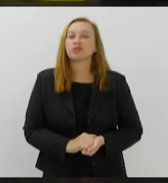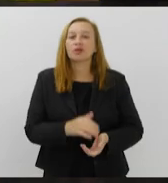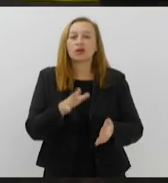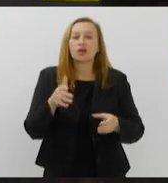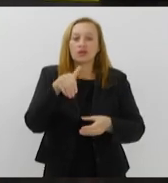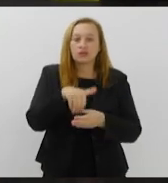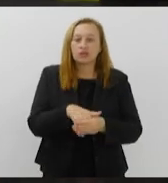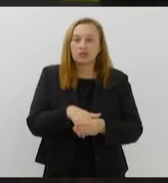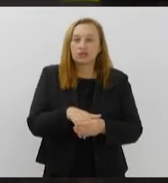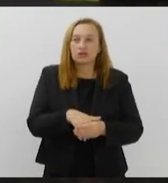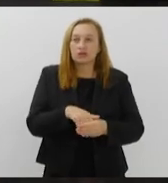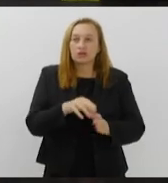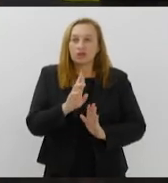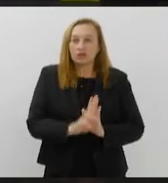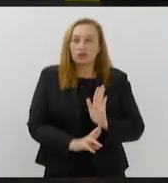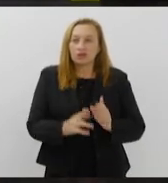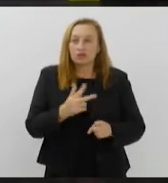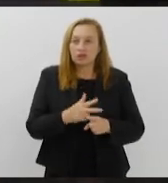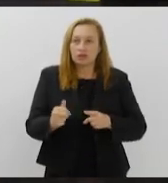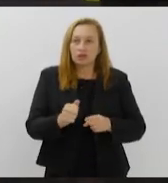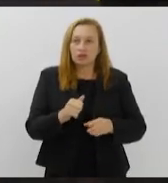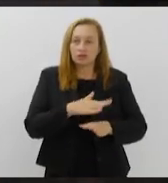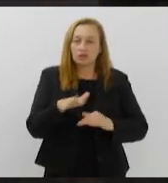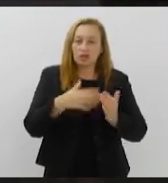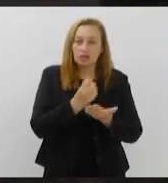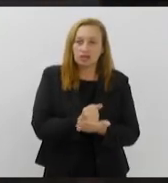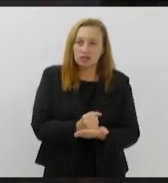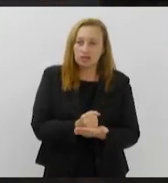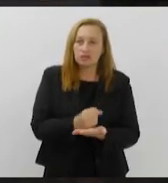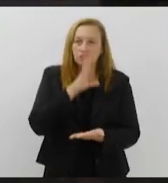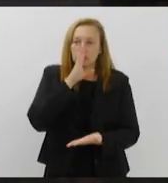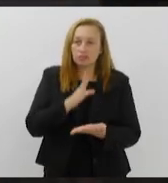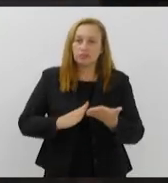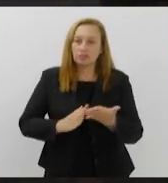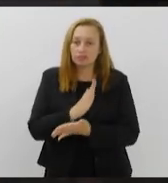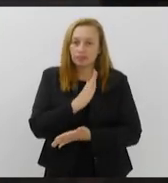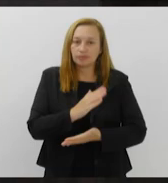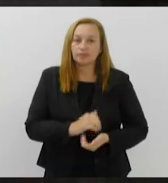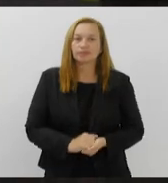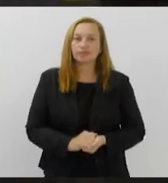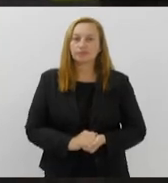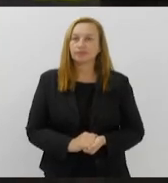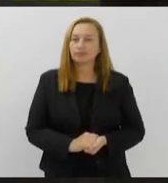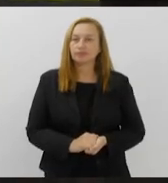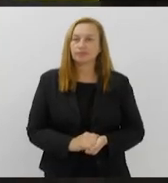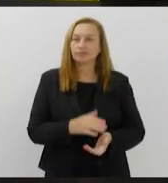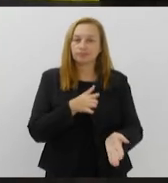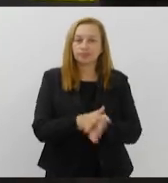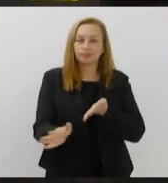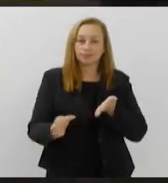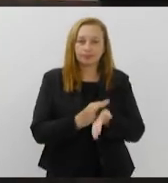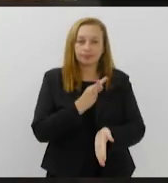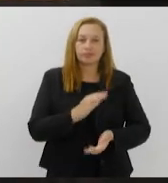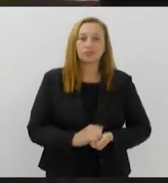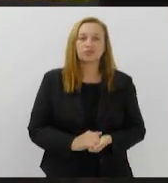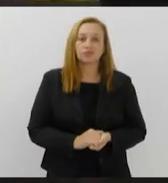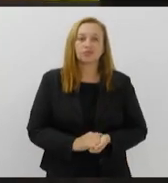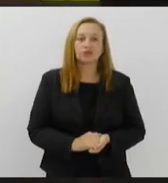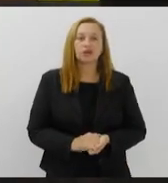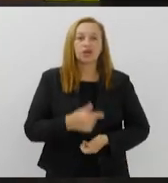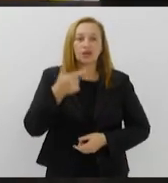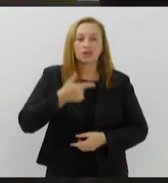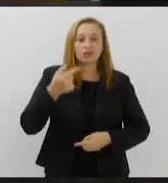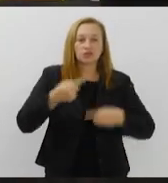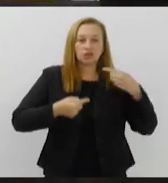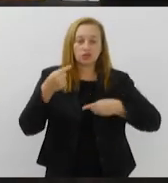Em votação, redação do vencido, assim emendado. Senhores que aprovam, permaneçam como estão. Aprovado, vai autógrafo. Em